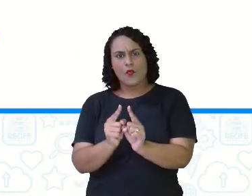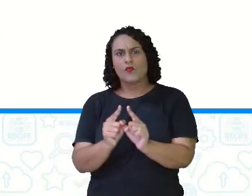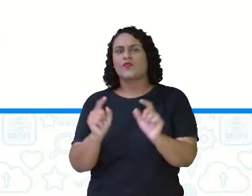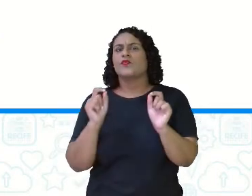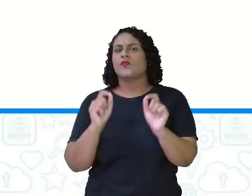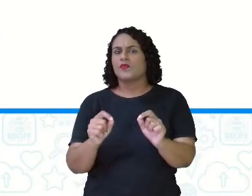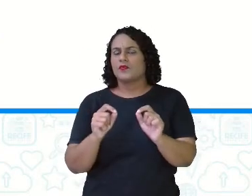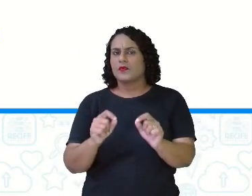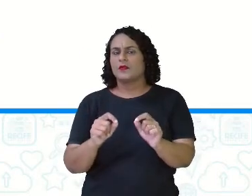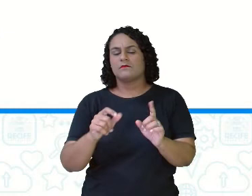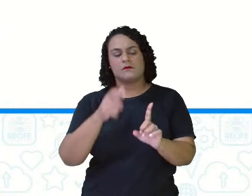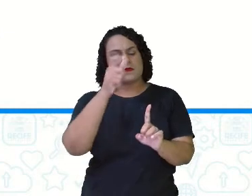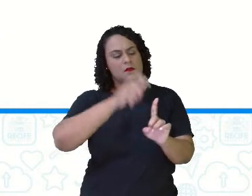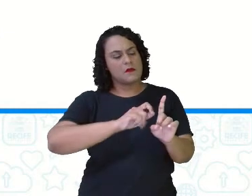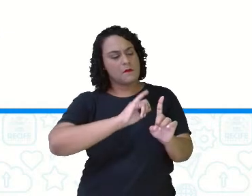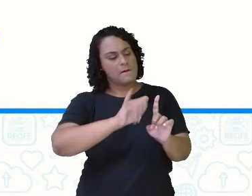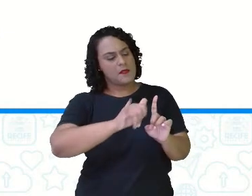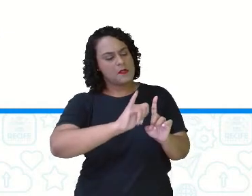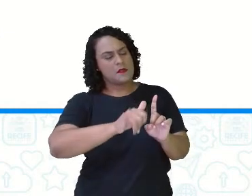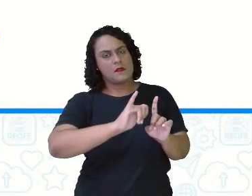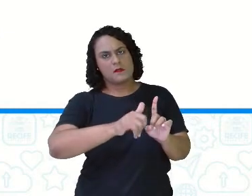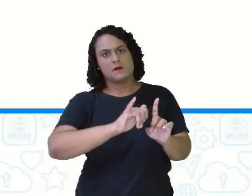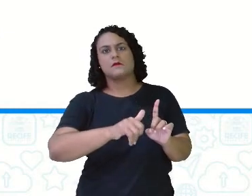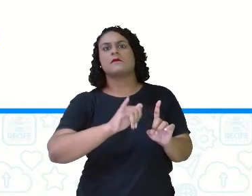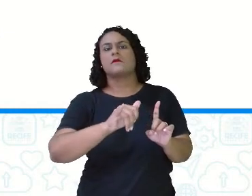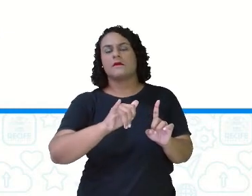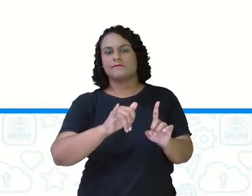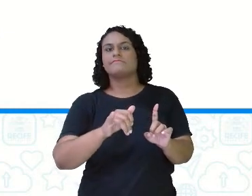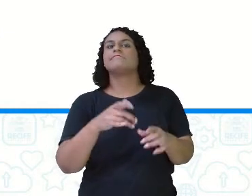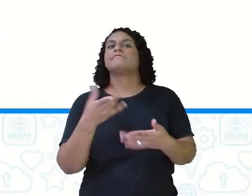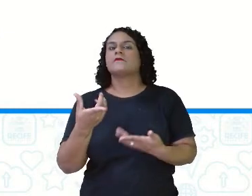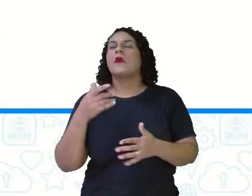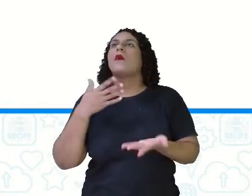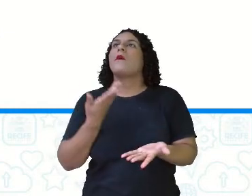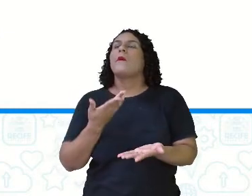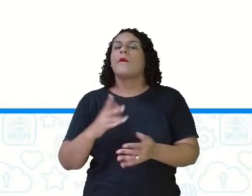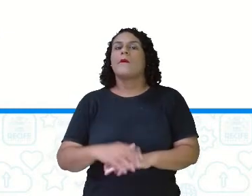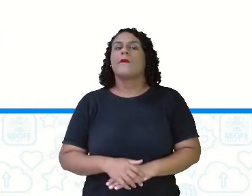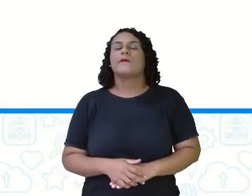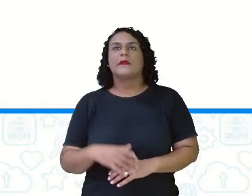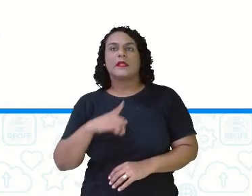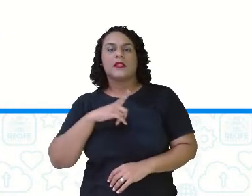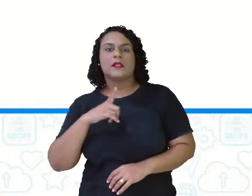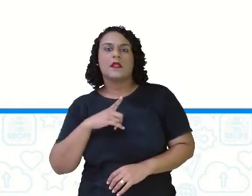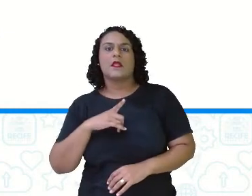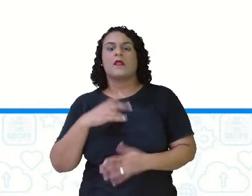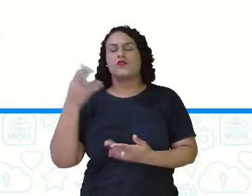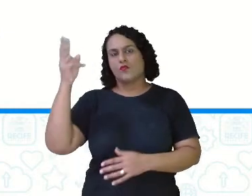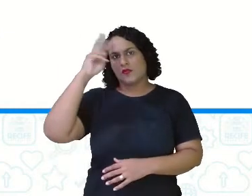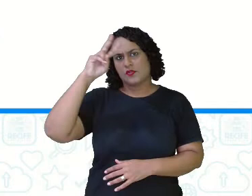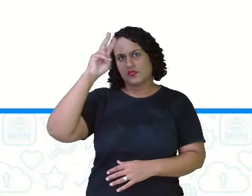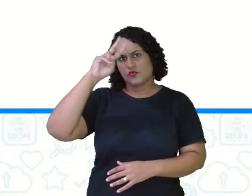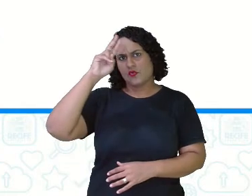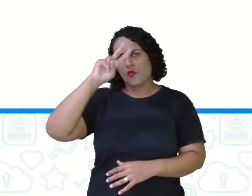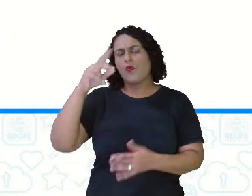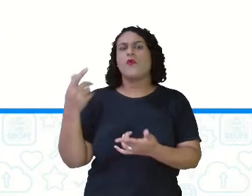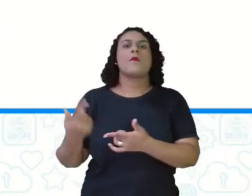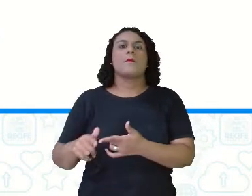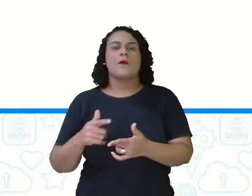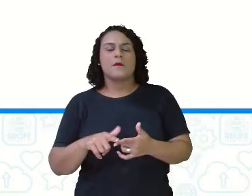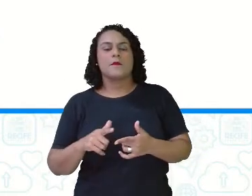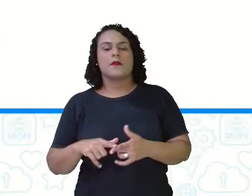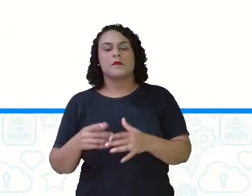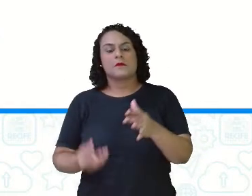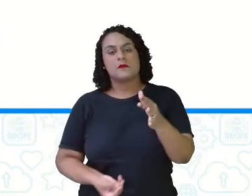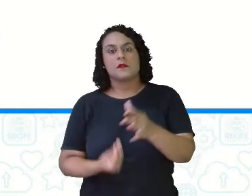que um narrador conta uma história desenvolvida em torno de um enredo, uma situação que dá